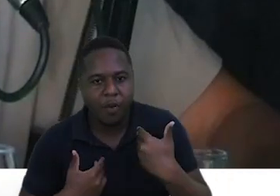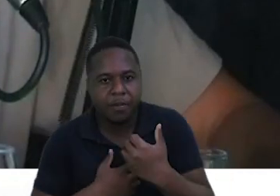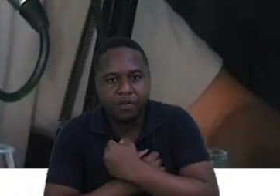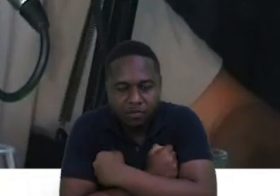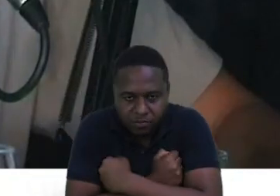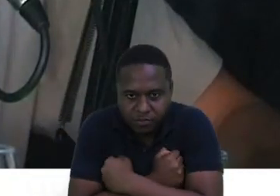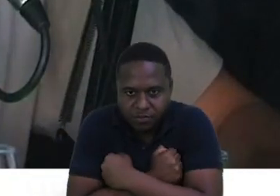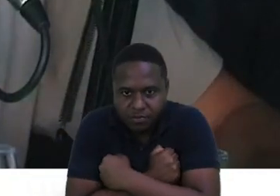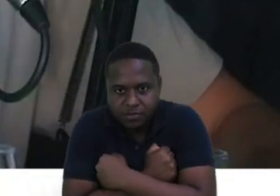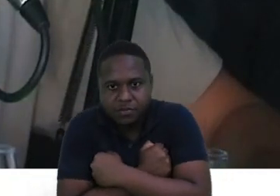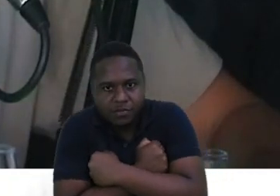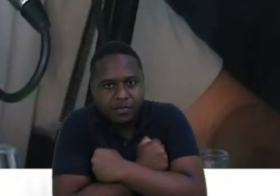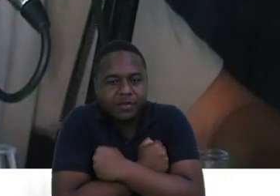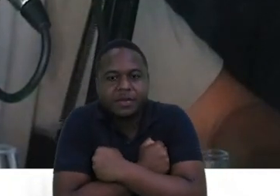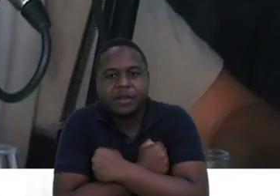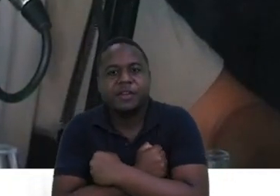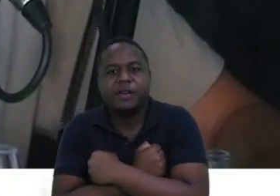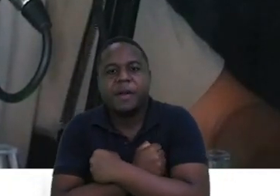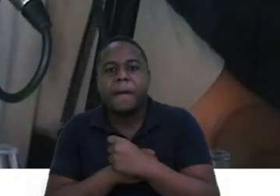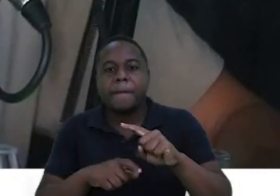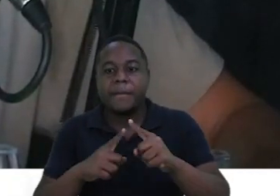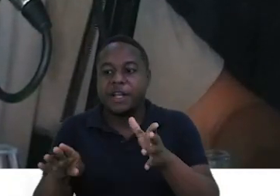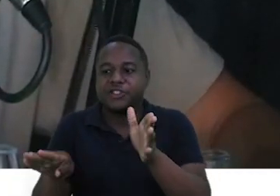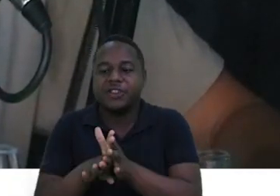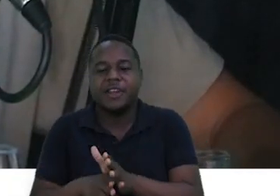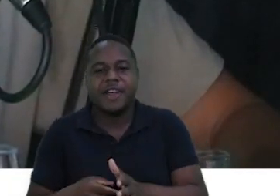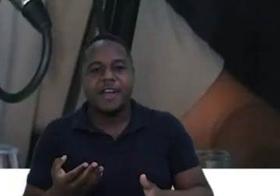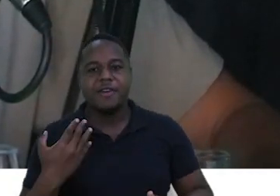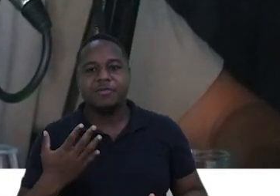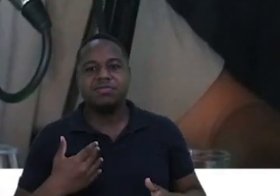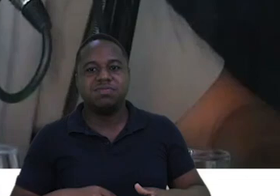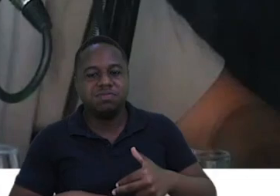E aí a gente chegar um pouco com esse calor